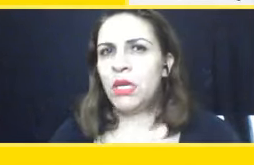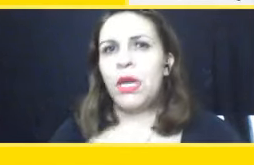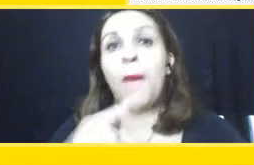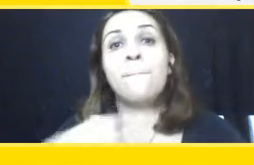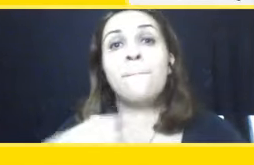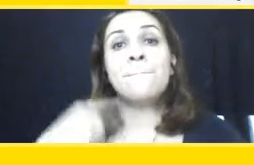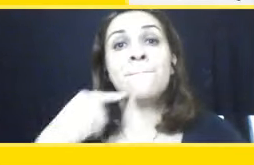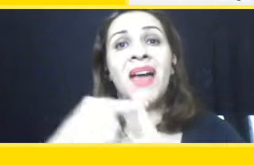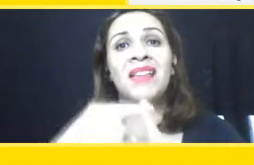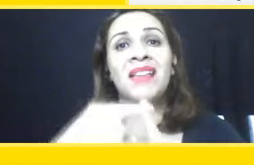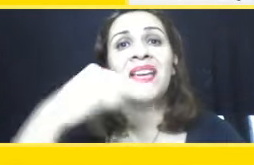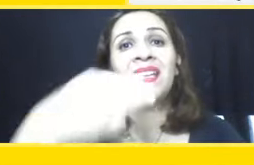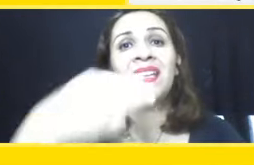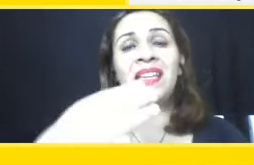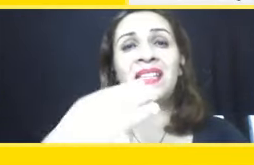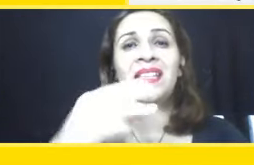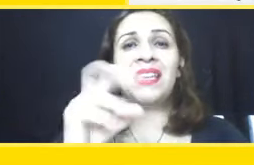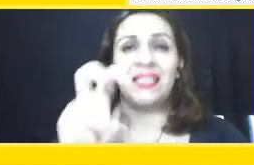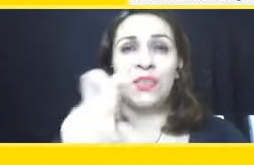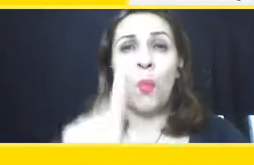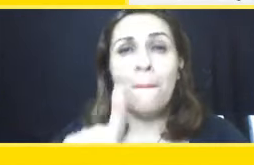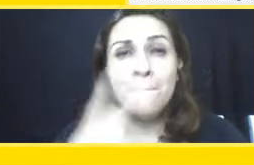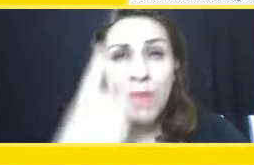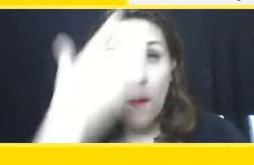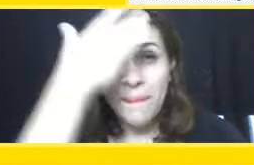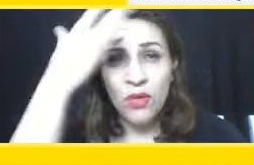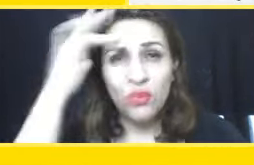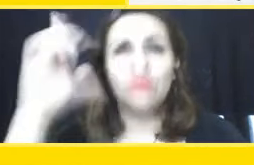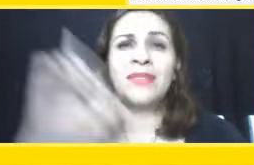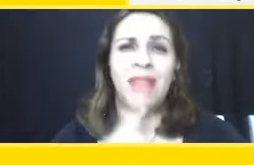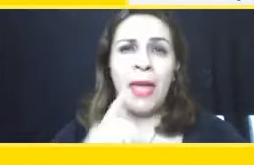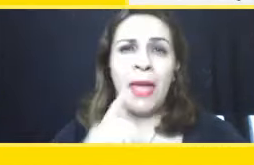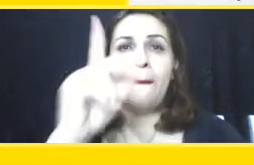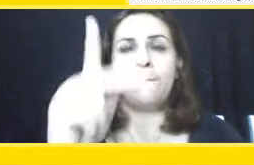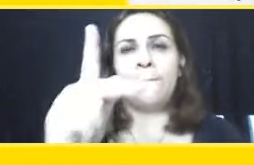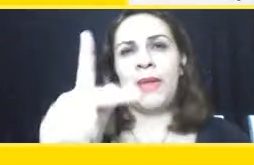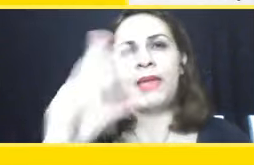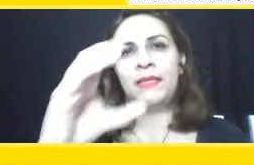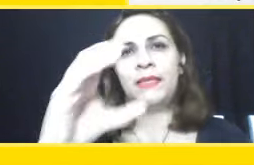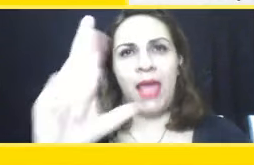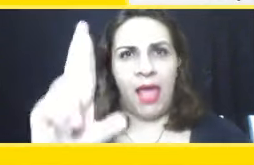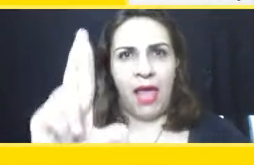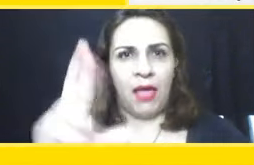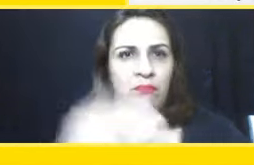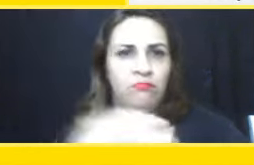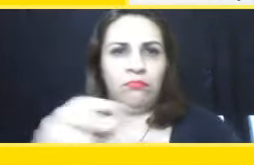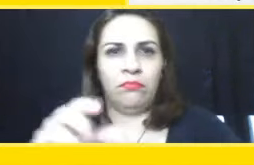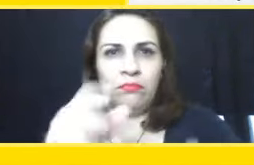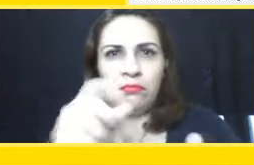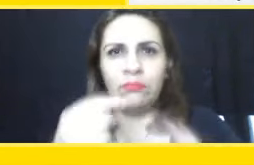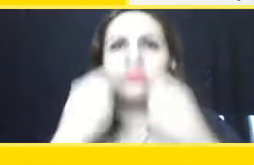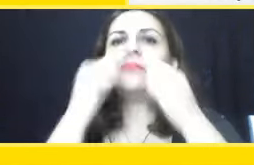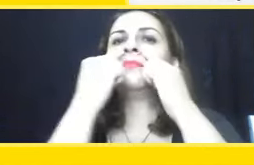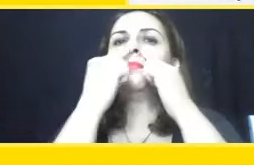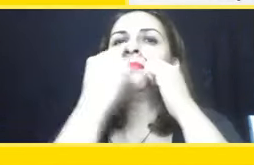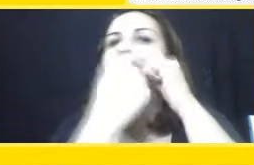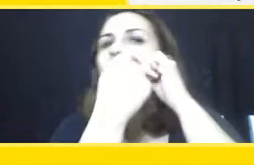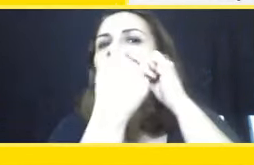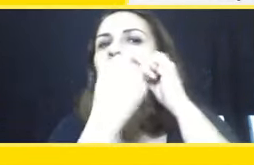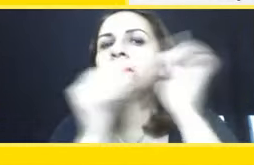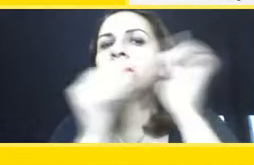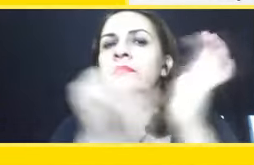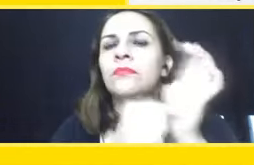35 mil pessoas que foram diagnosticadas pelo PCR, que é aquele teste que verifica, né, nas vias aéreas,